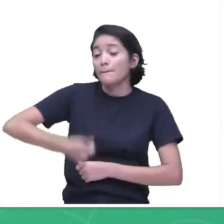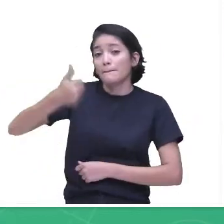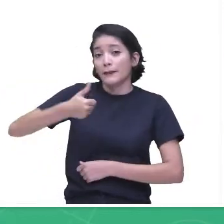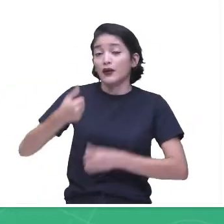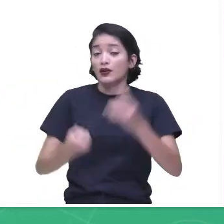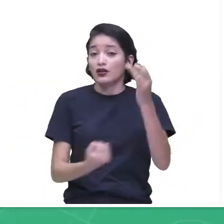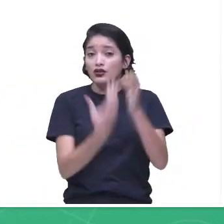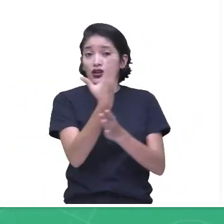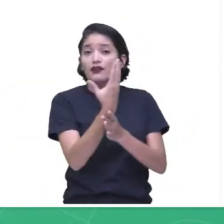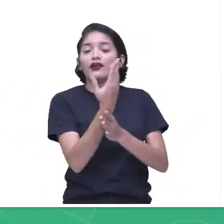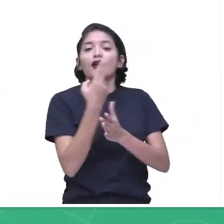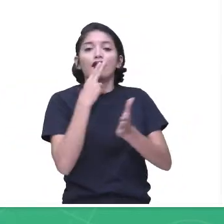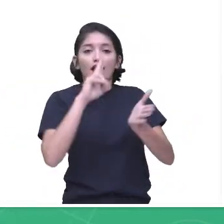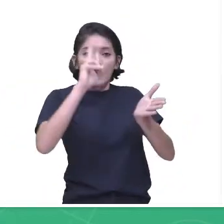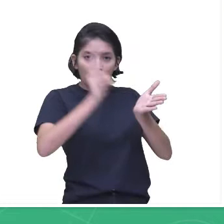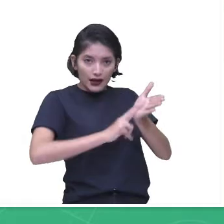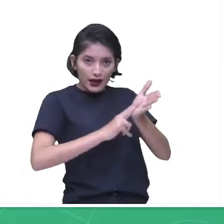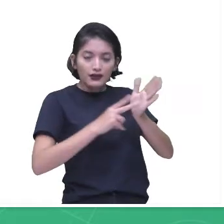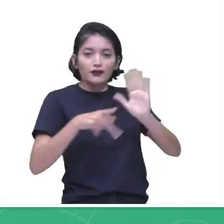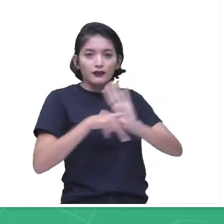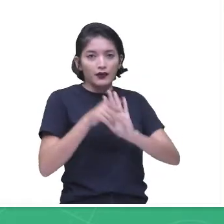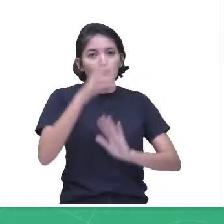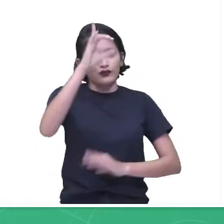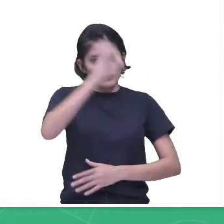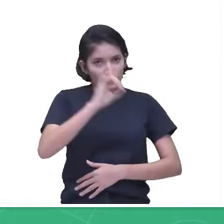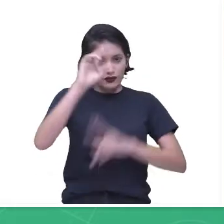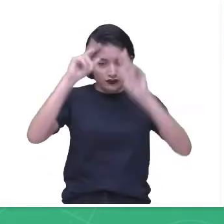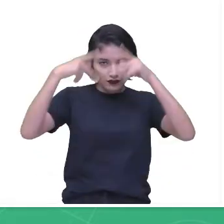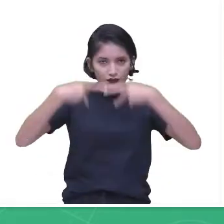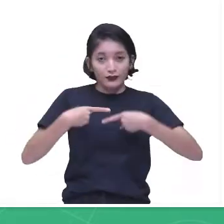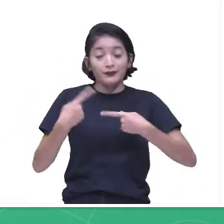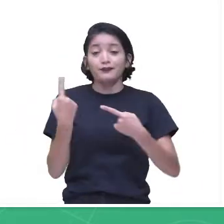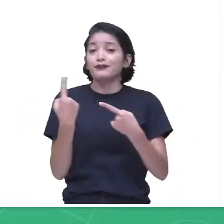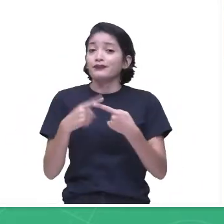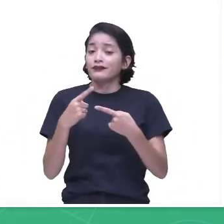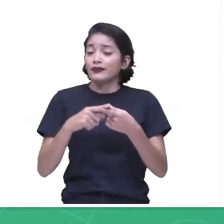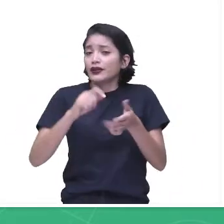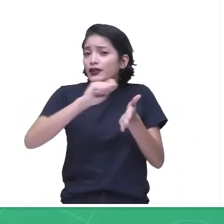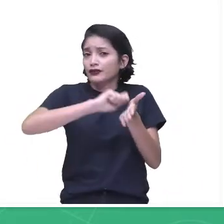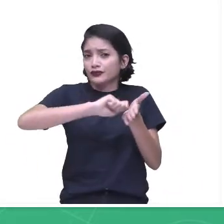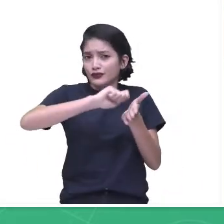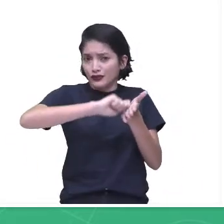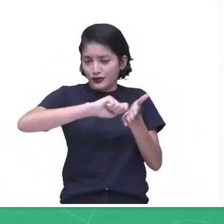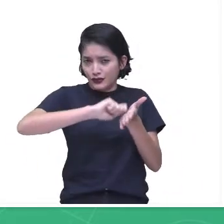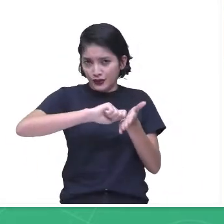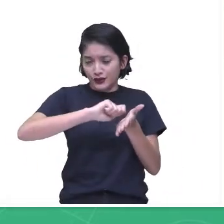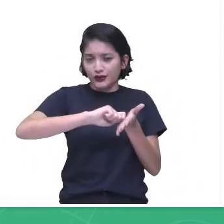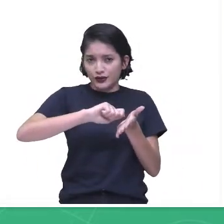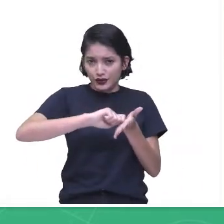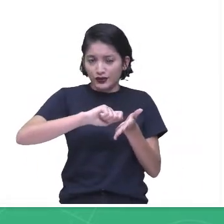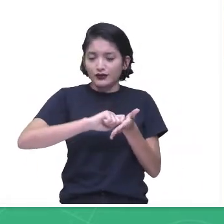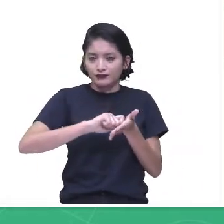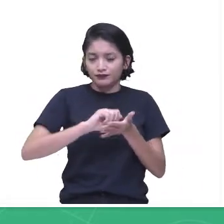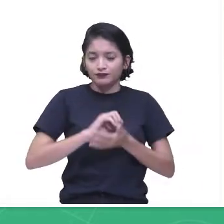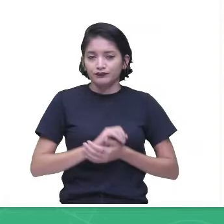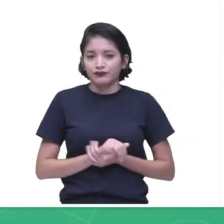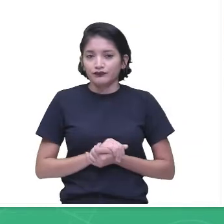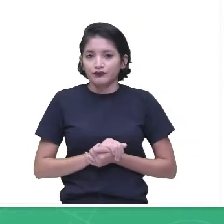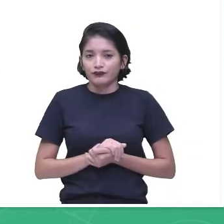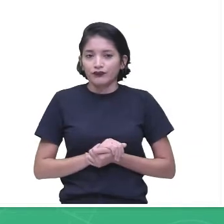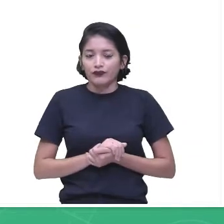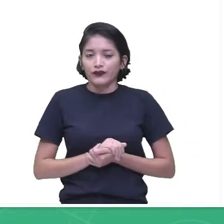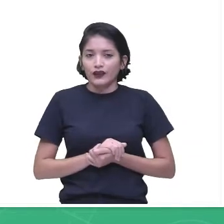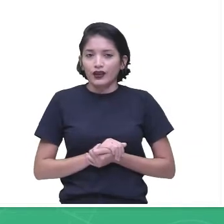primeira carta, né, dos direitos humanos, porque ele escreveu aí num cilindro de